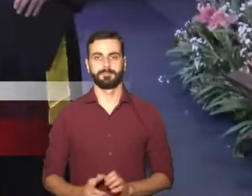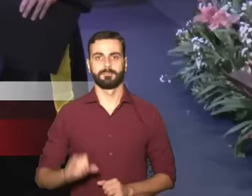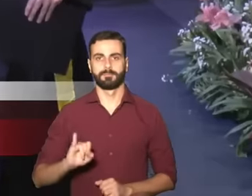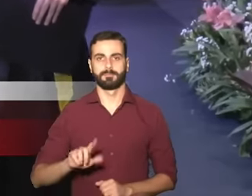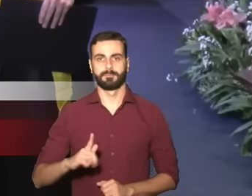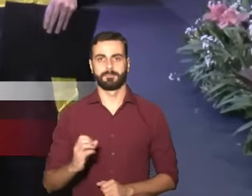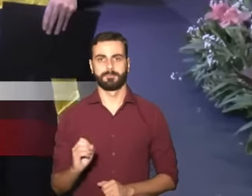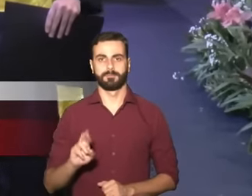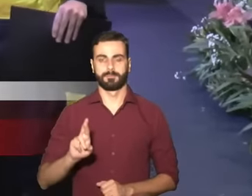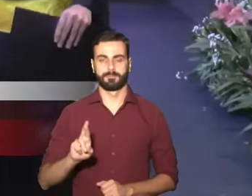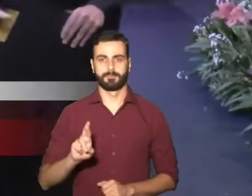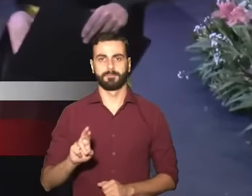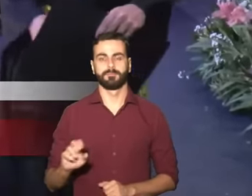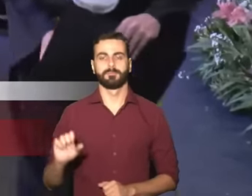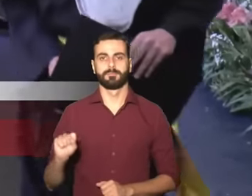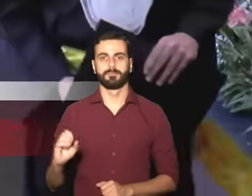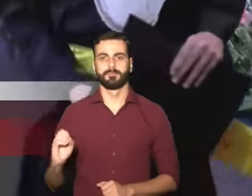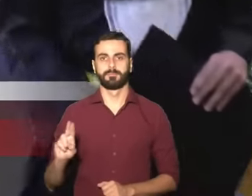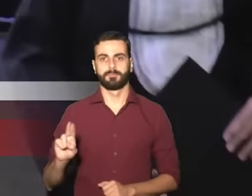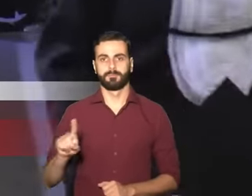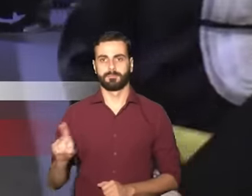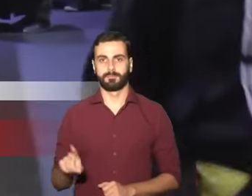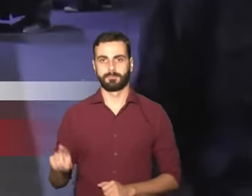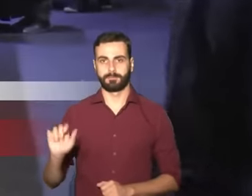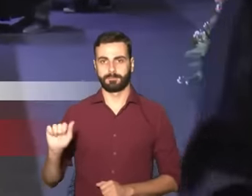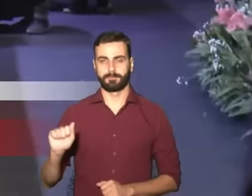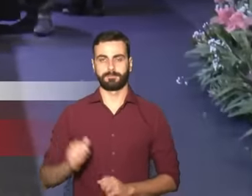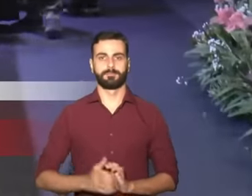Igor Bibiano de Souza Moura.